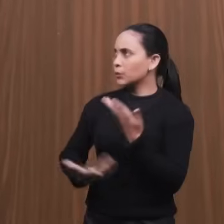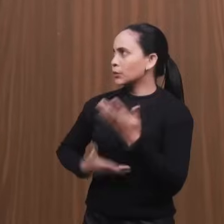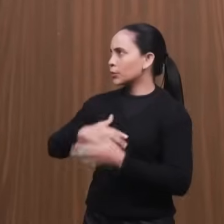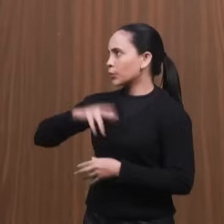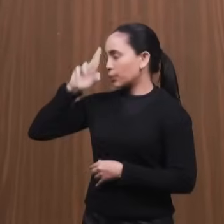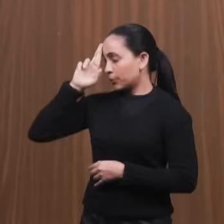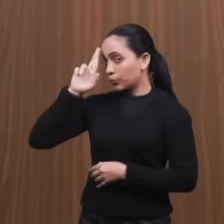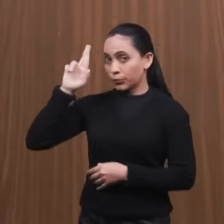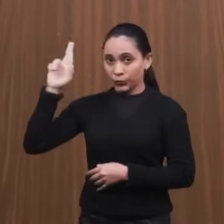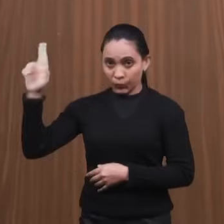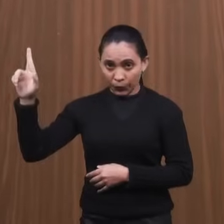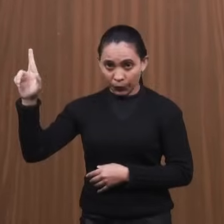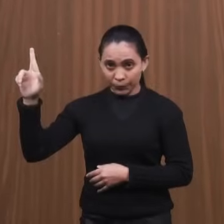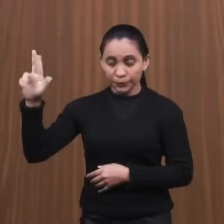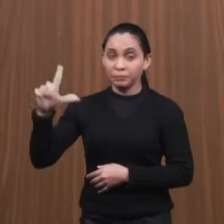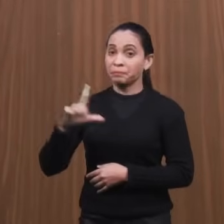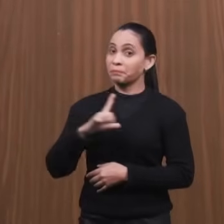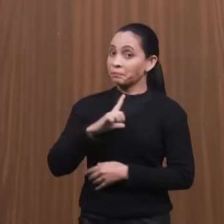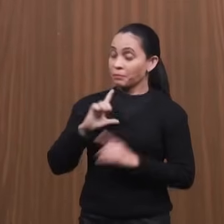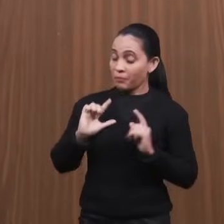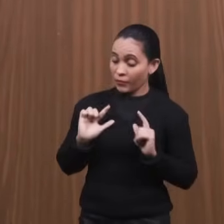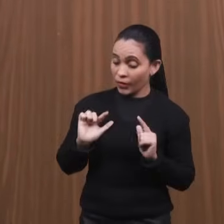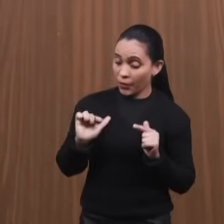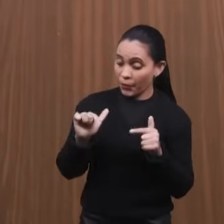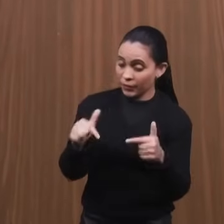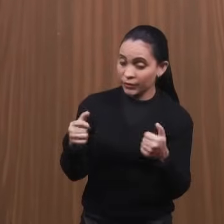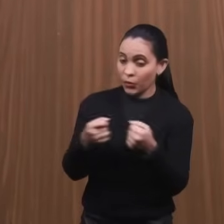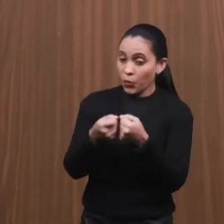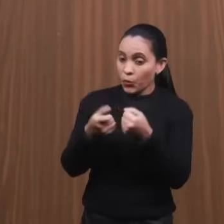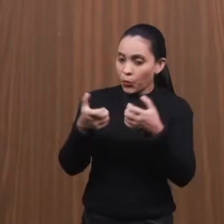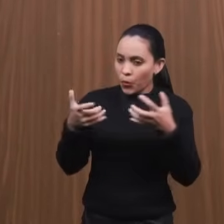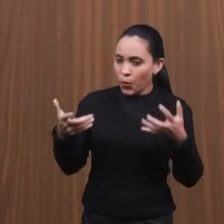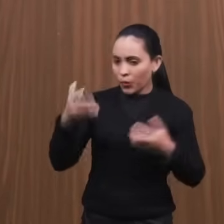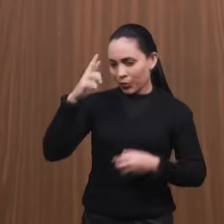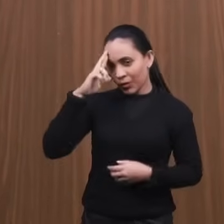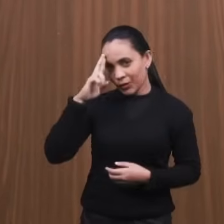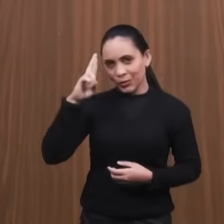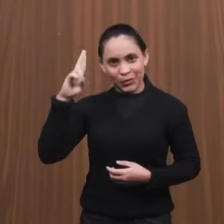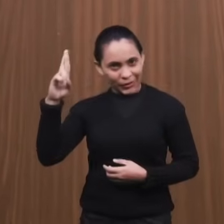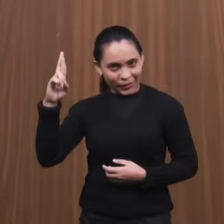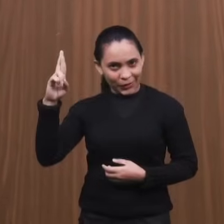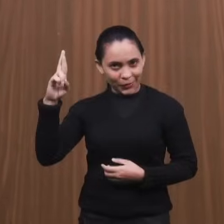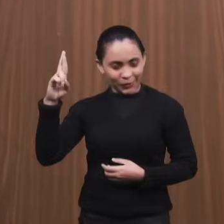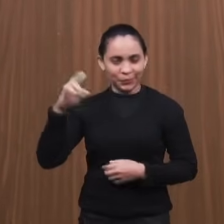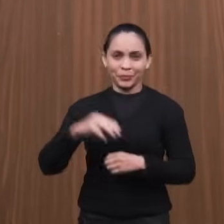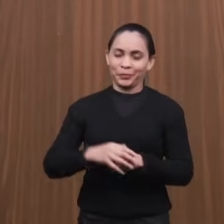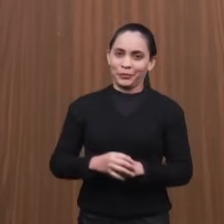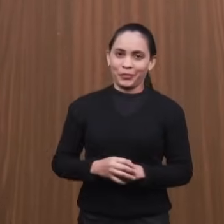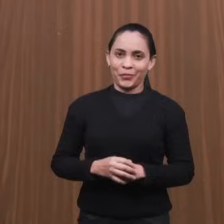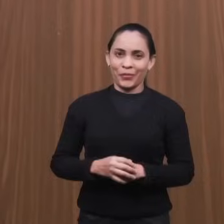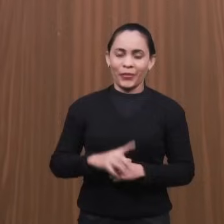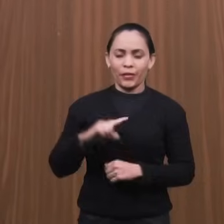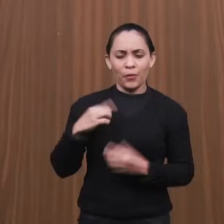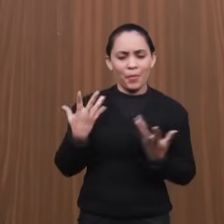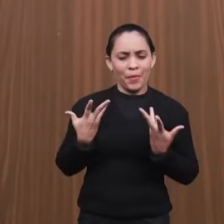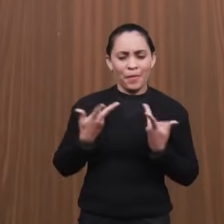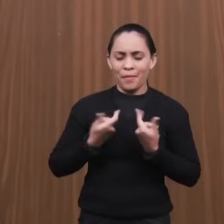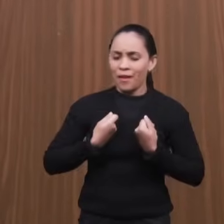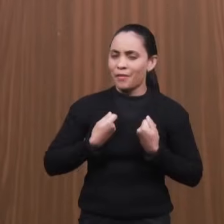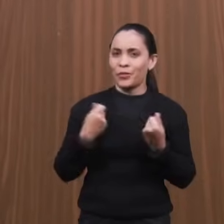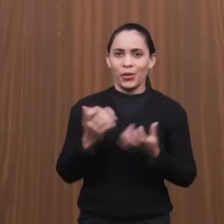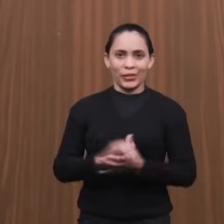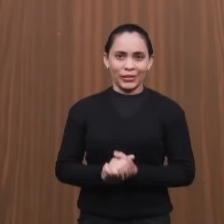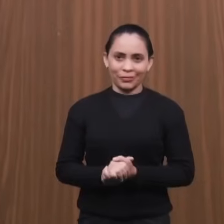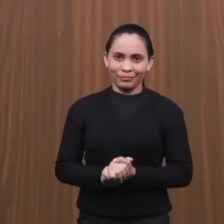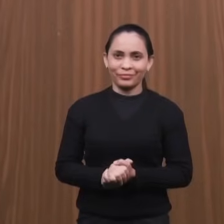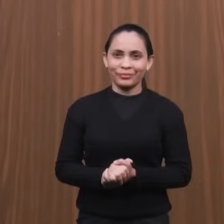corpo vivo, se manifestam a ação gloriosa do Senhor, mas de uma forma extraordinária e